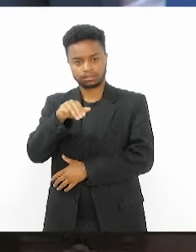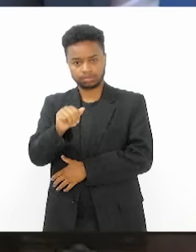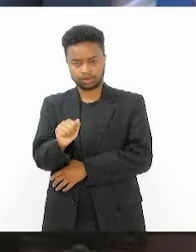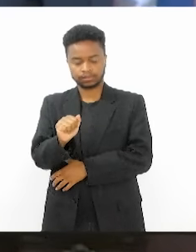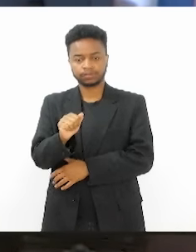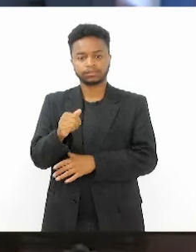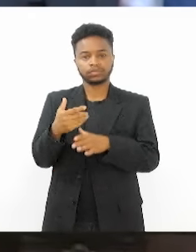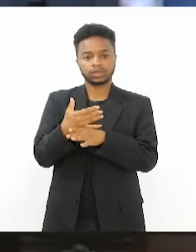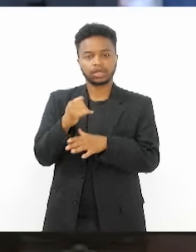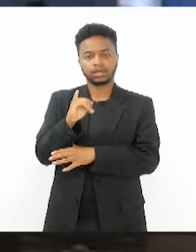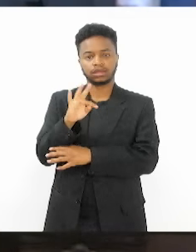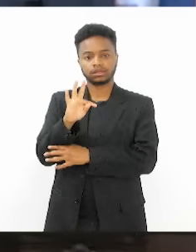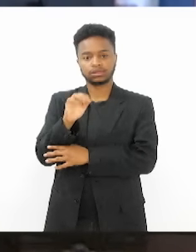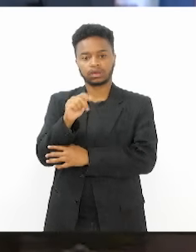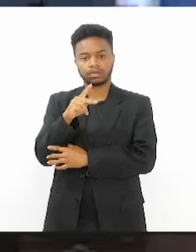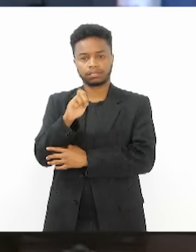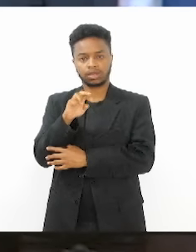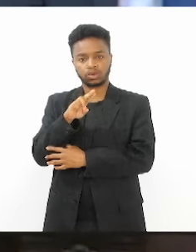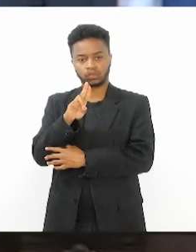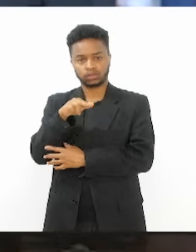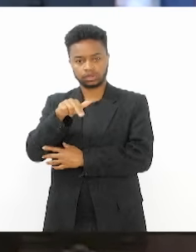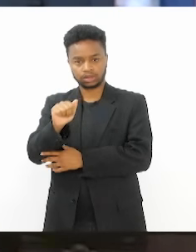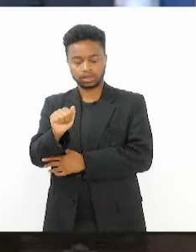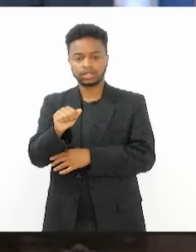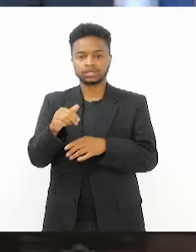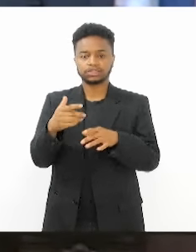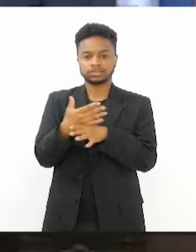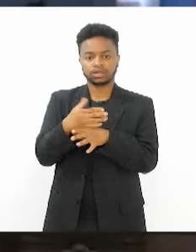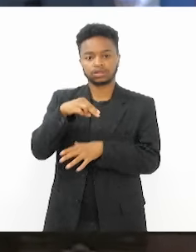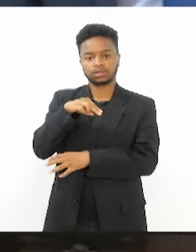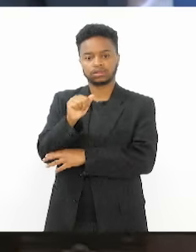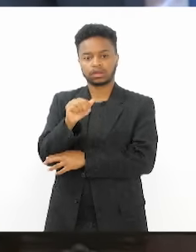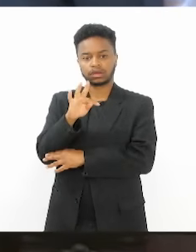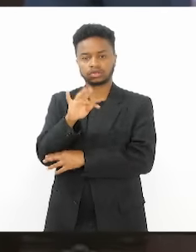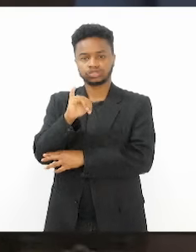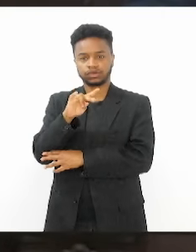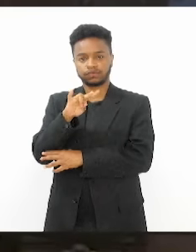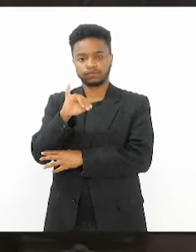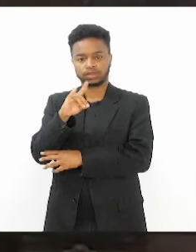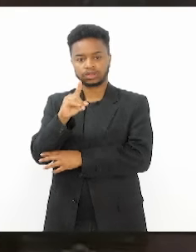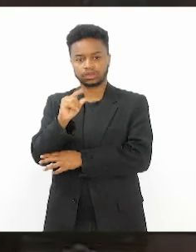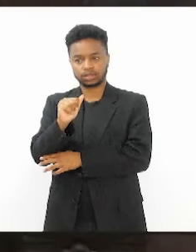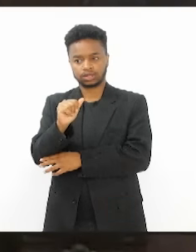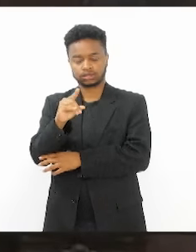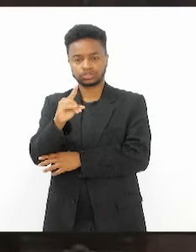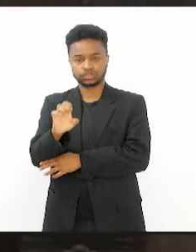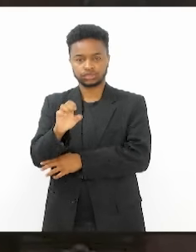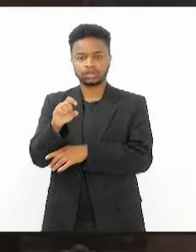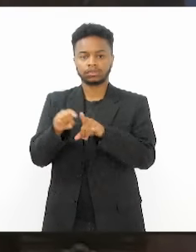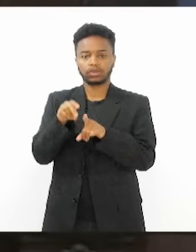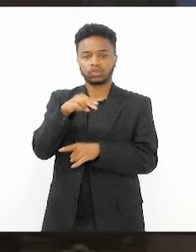cidade de Itaperuna, cidade de Natividade, Porciúncula, Friburgo,